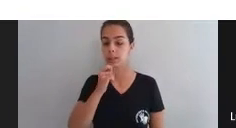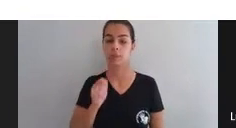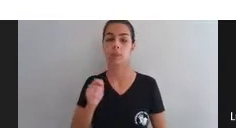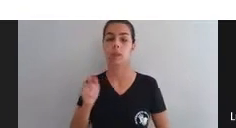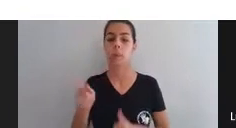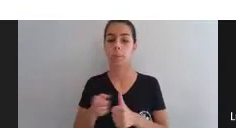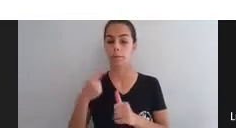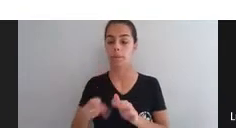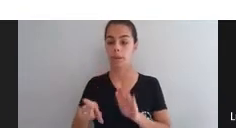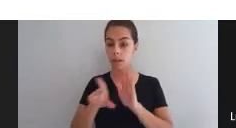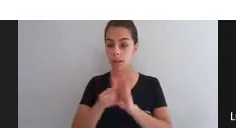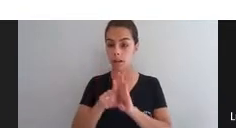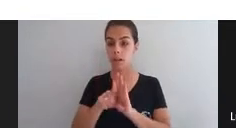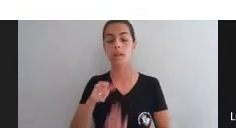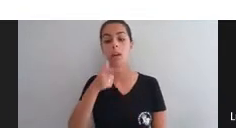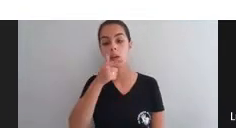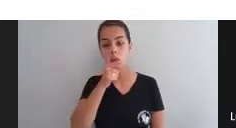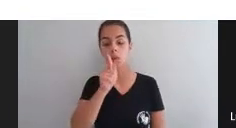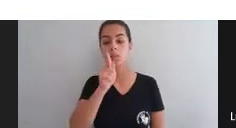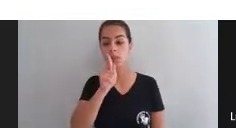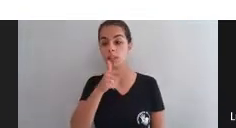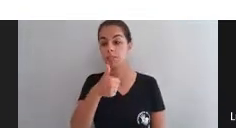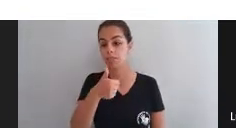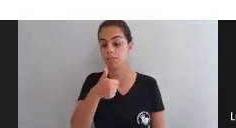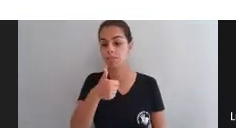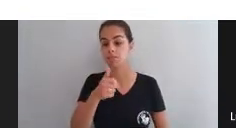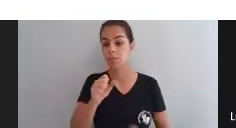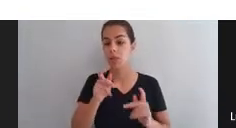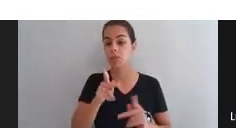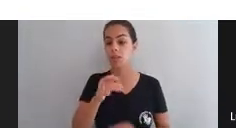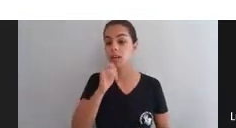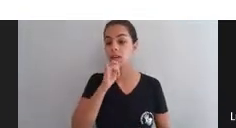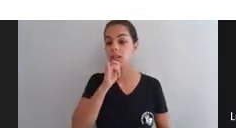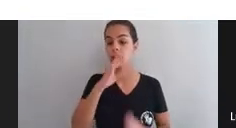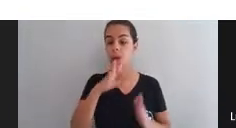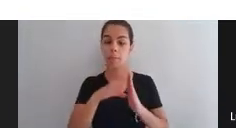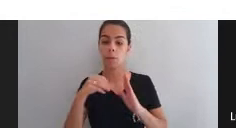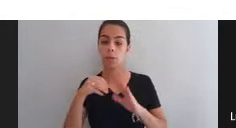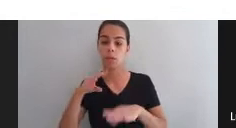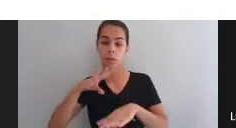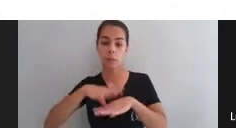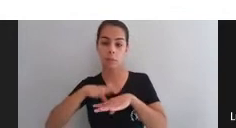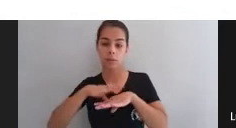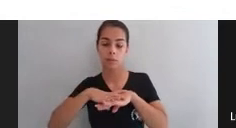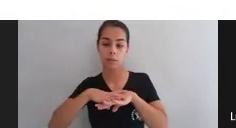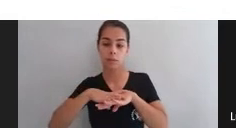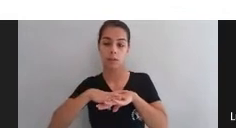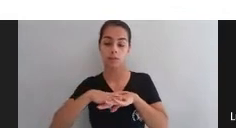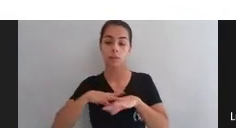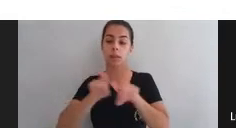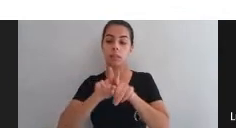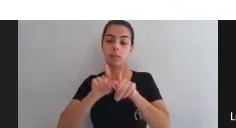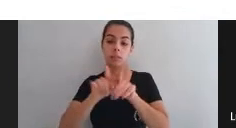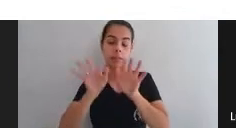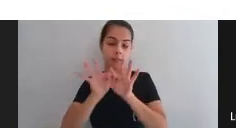consegue escrevê-la muito bem, tanto num modelo matemático, quanto numa